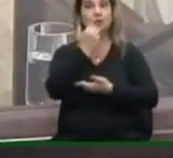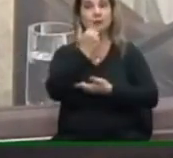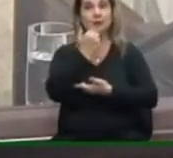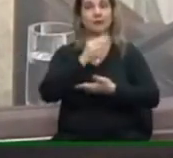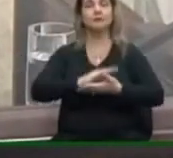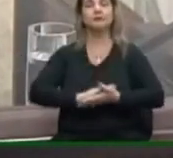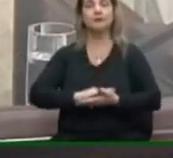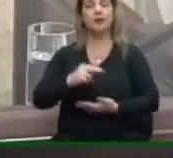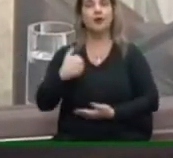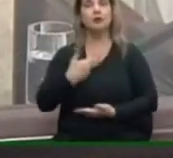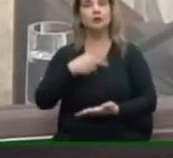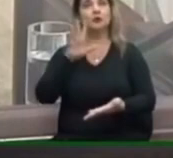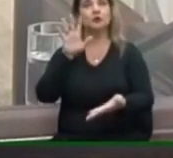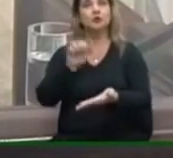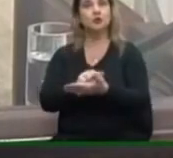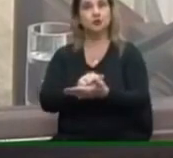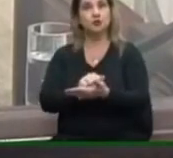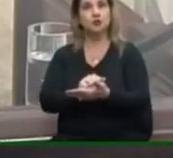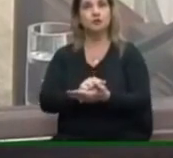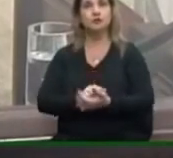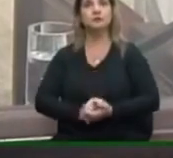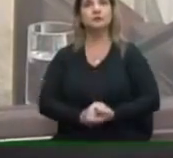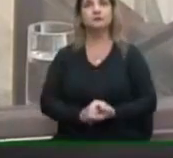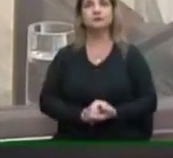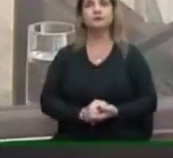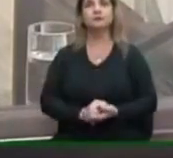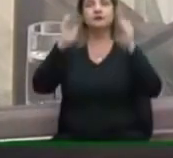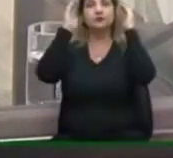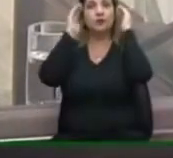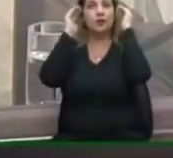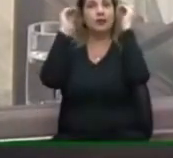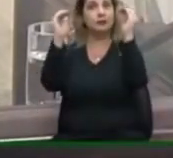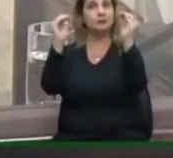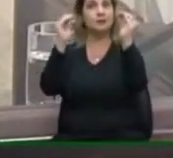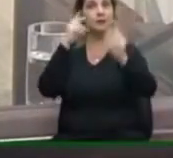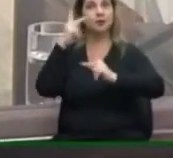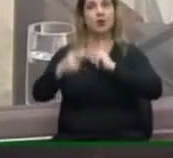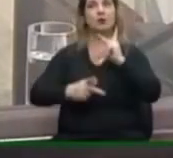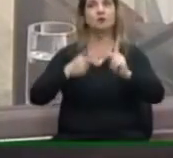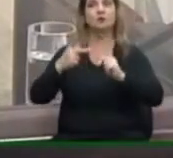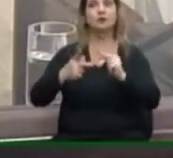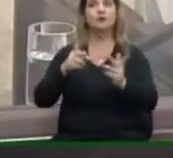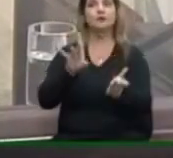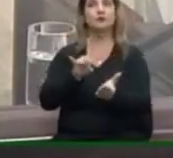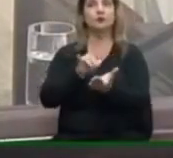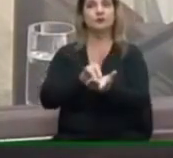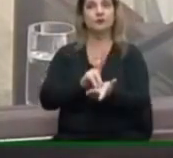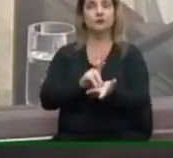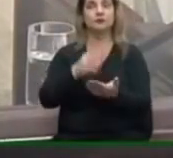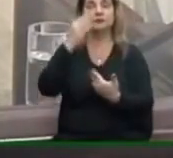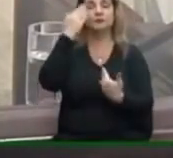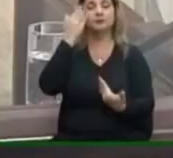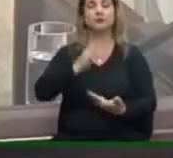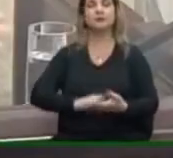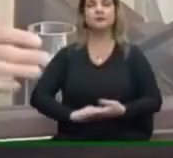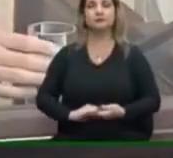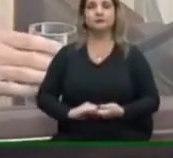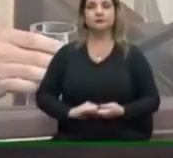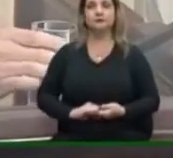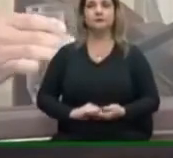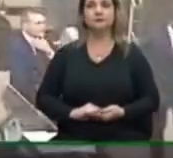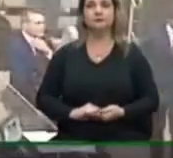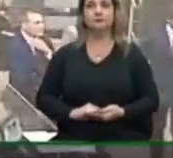esse é o nosso registro aqui Presidente te respeito aos povos originarios Muito obrigado